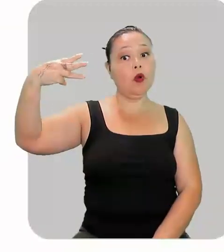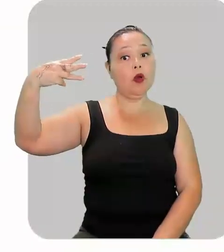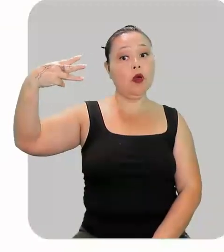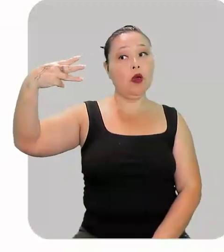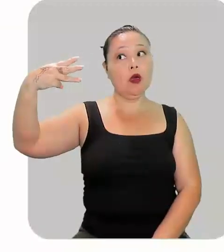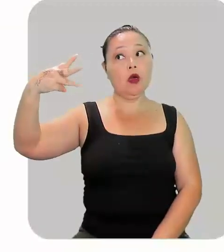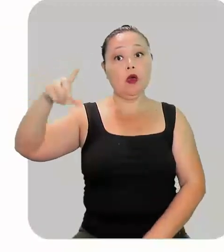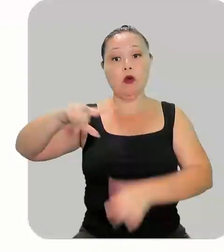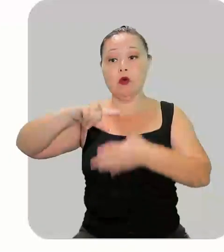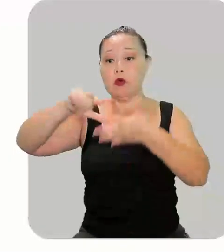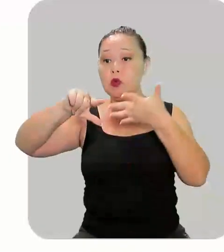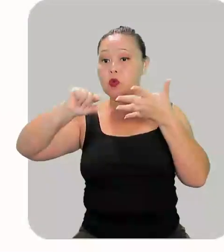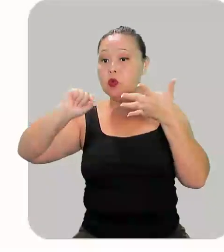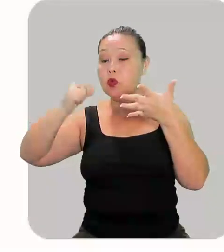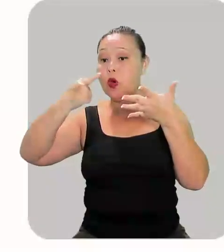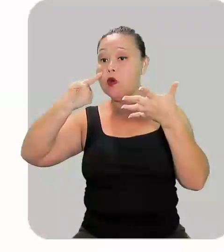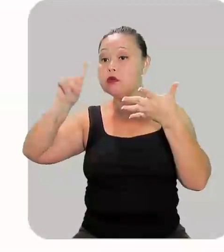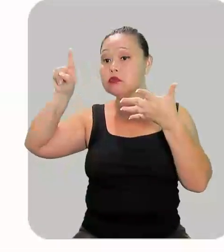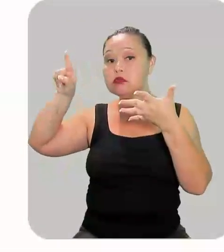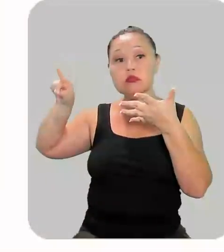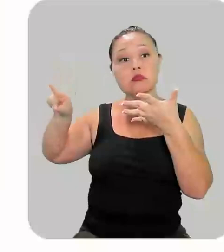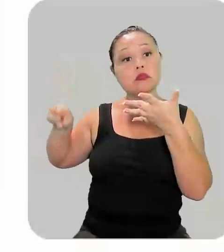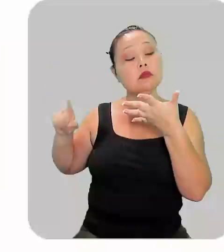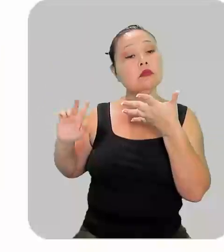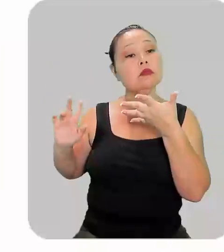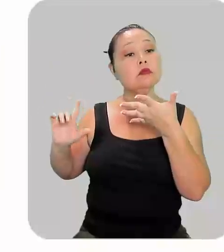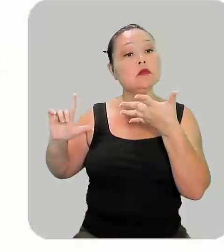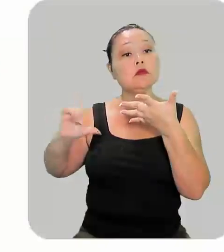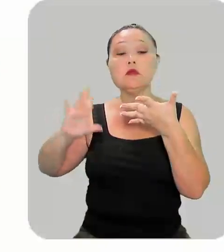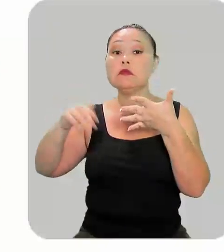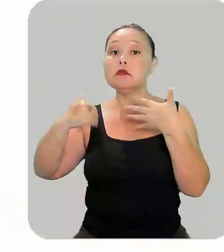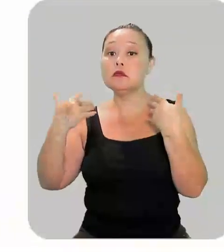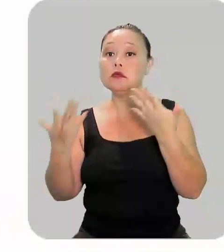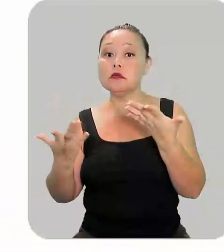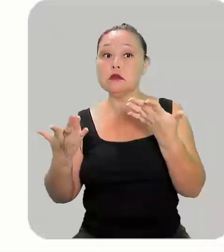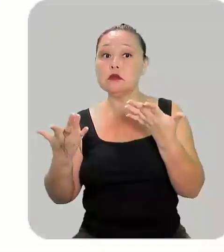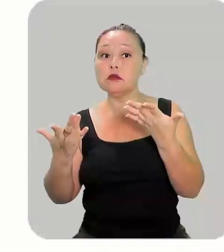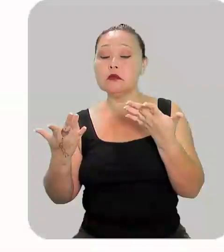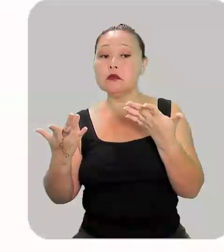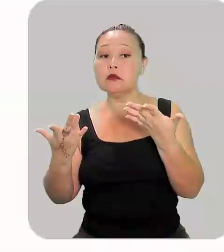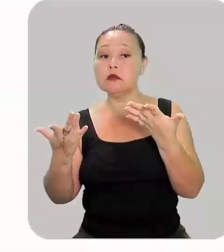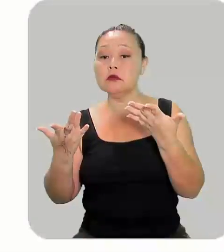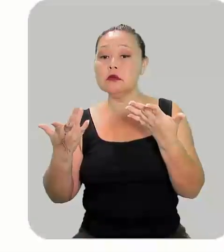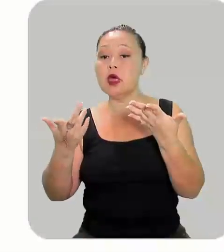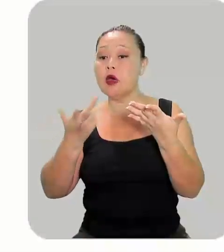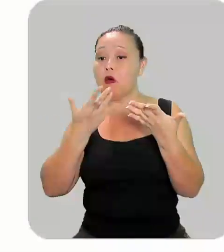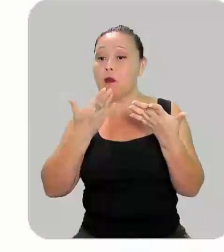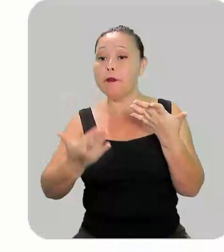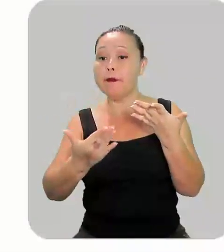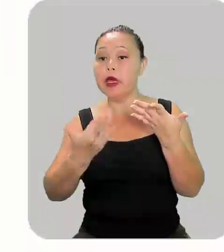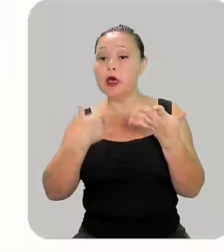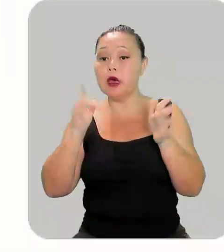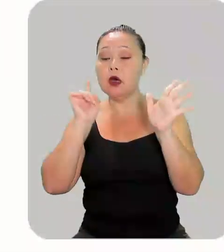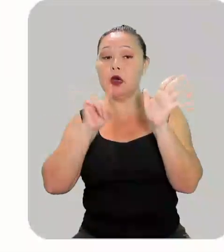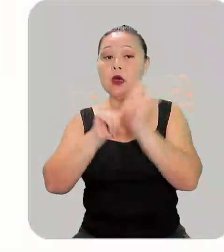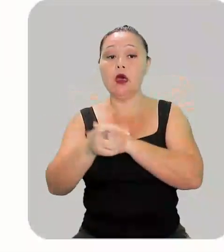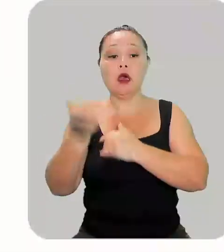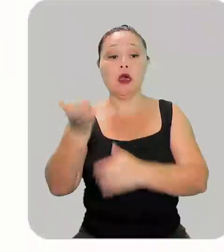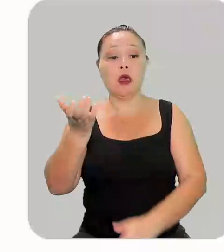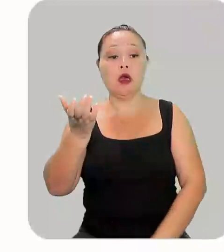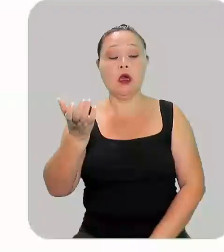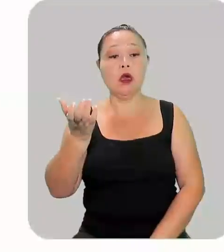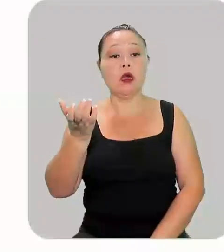Vamos nas alternativas? Vamos dar uma olhada aí. Bom, olha só, o comando da questão. Ele